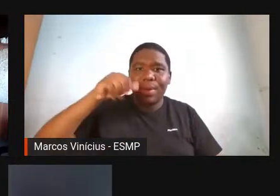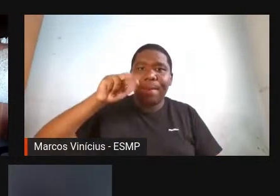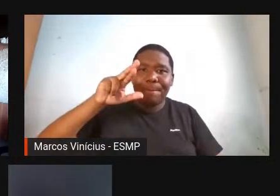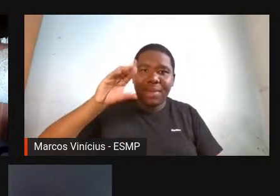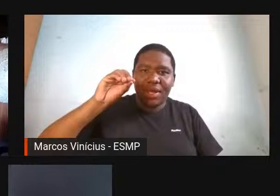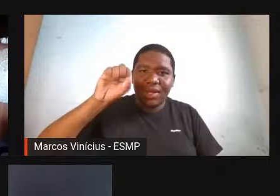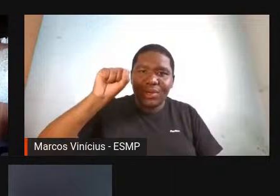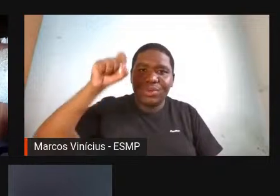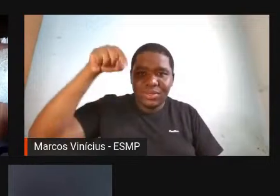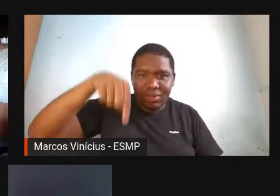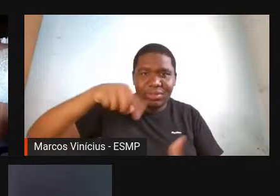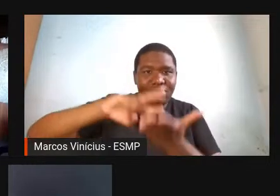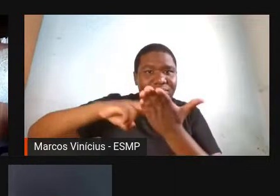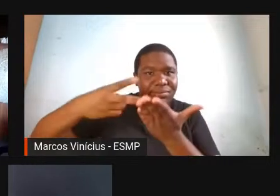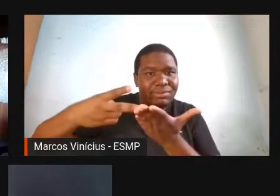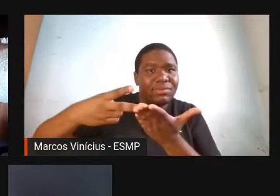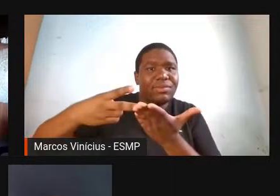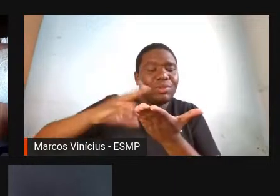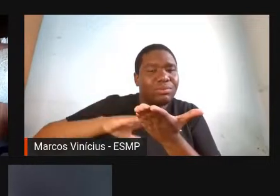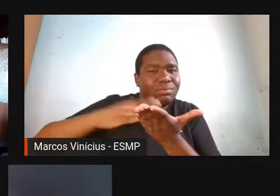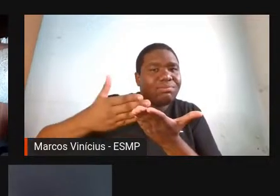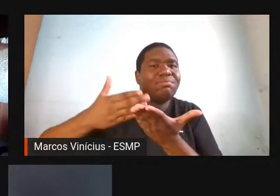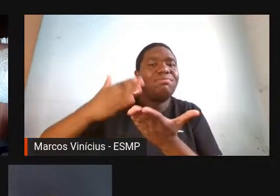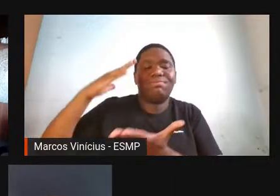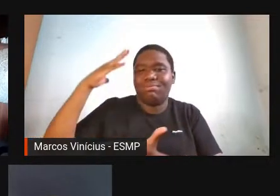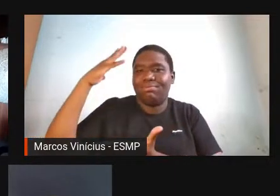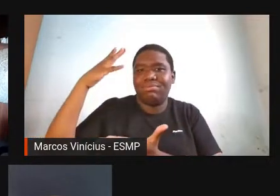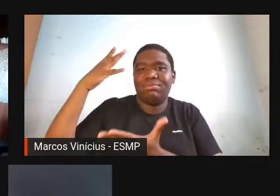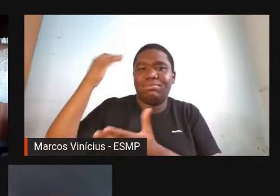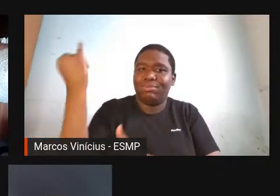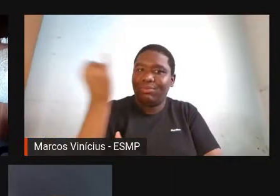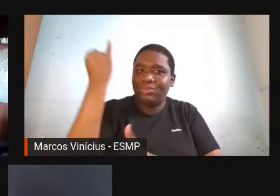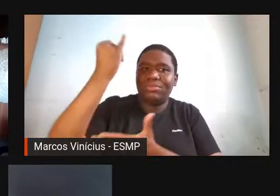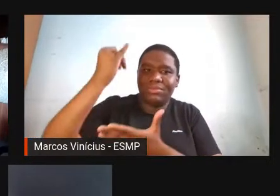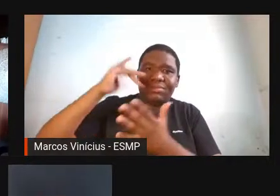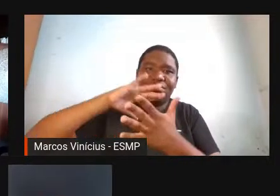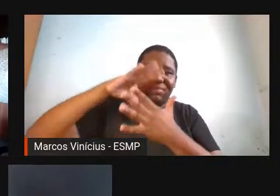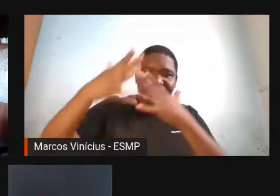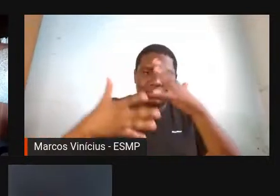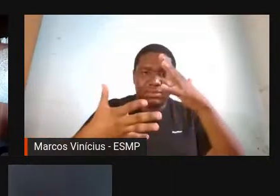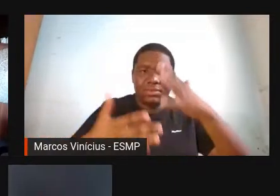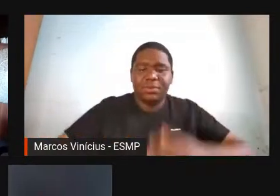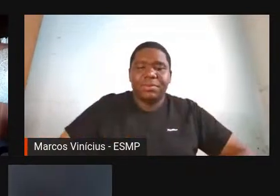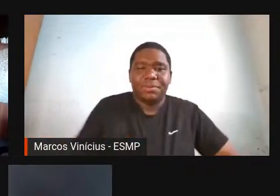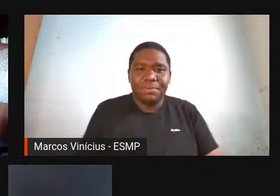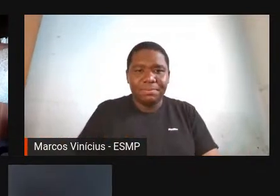Vinícius, fazendo um trabalho relevantíssimo aqui com a tradução de Libras.